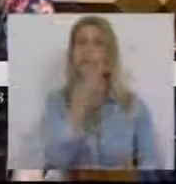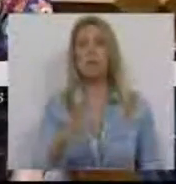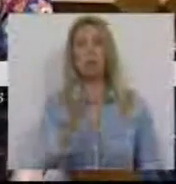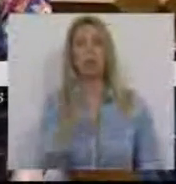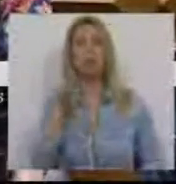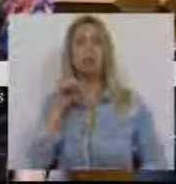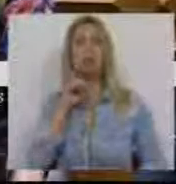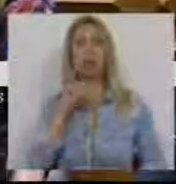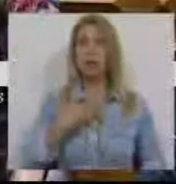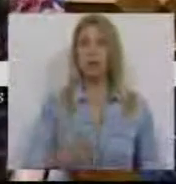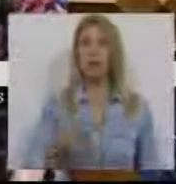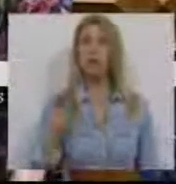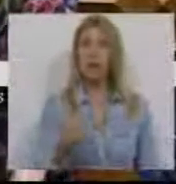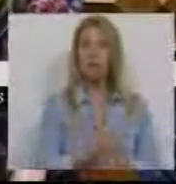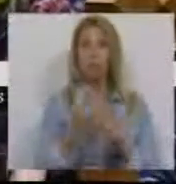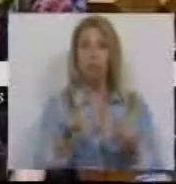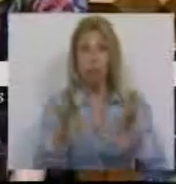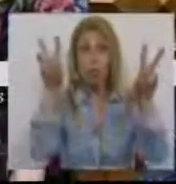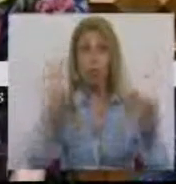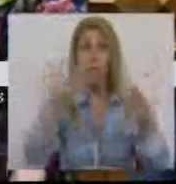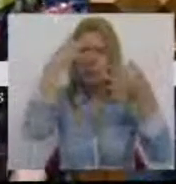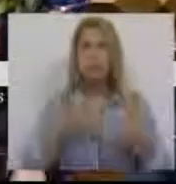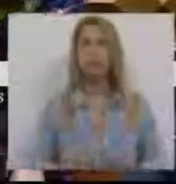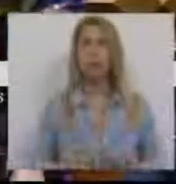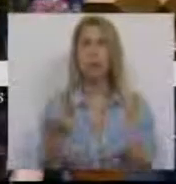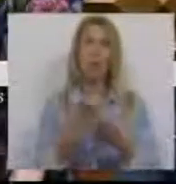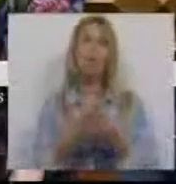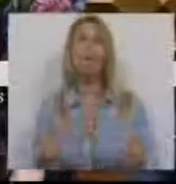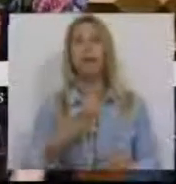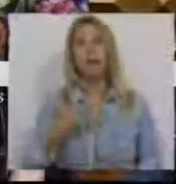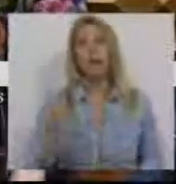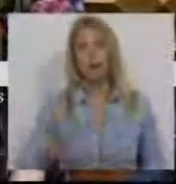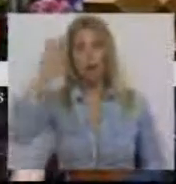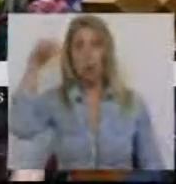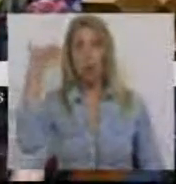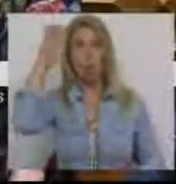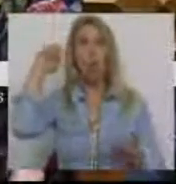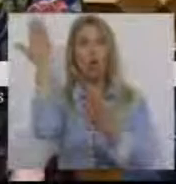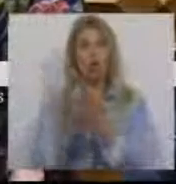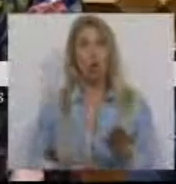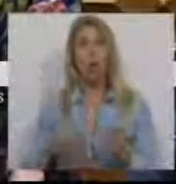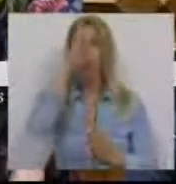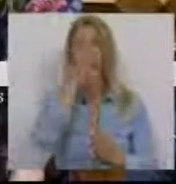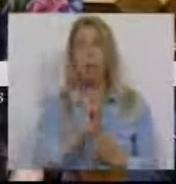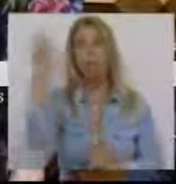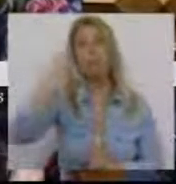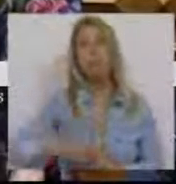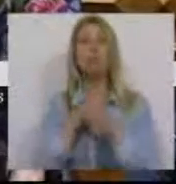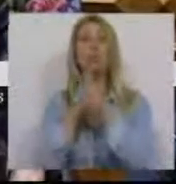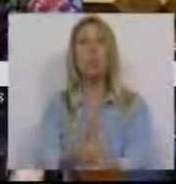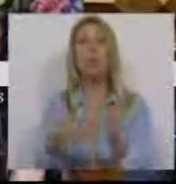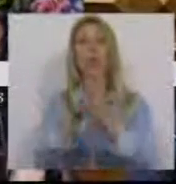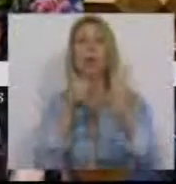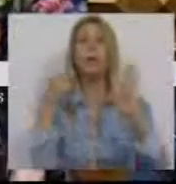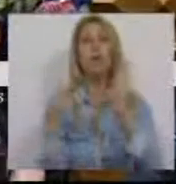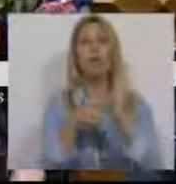Exatamente porque este é um assunto sério, exatamente porque é uma matéria de direitos constitucionais, é que o Governo tem a obrigação de cumprir o que está na lei